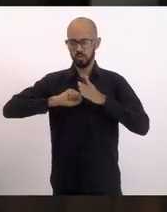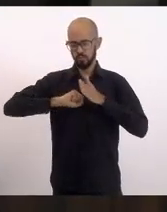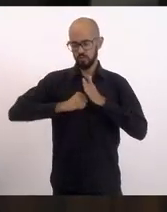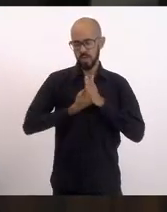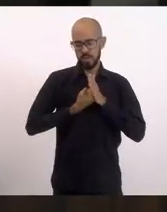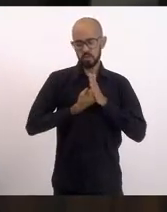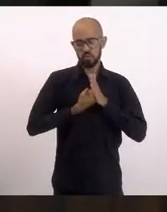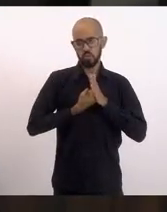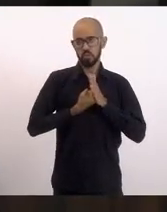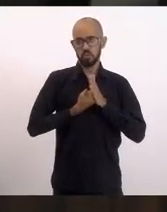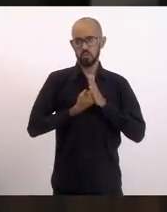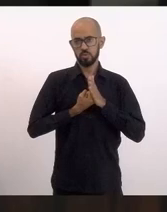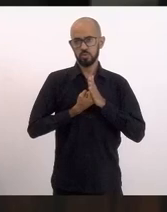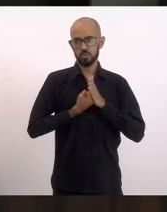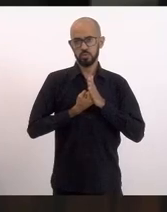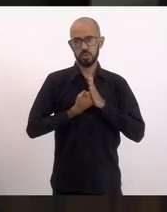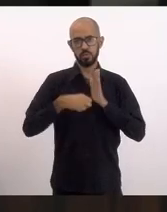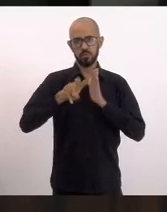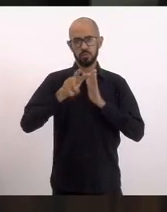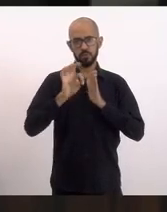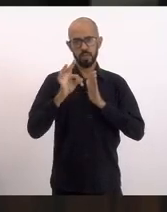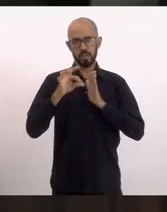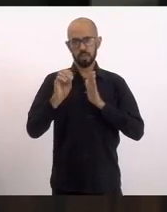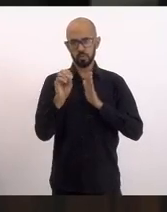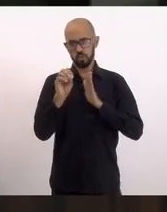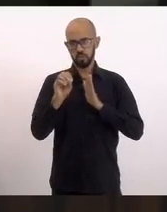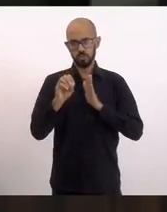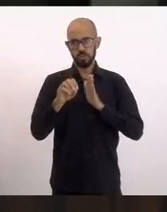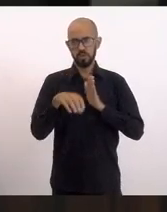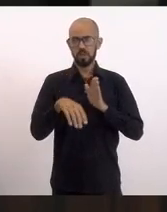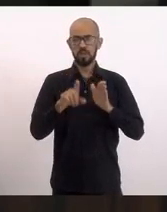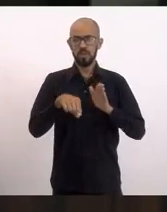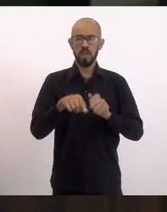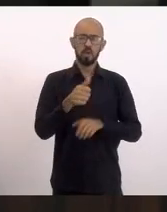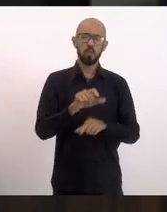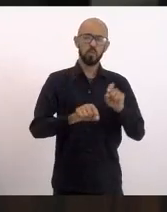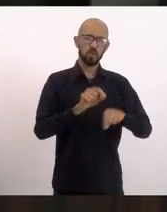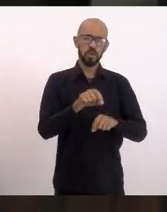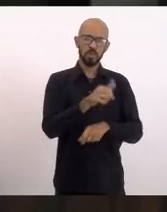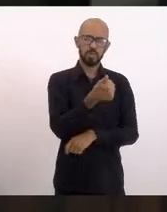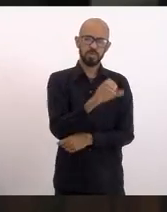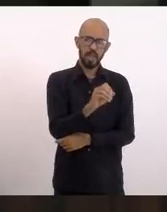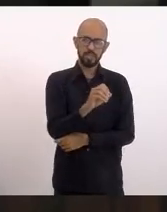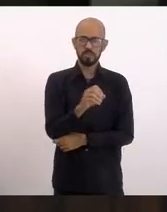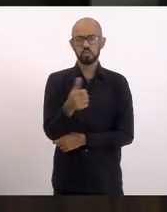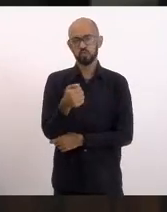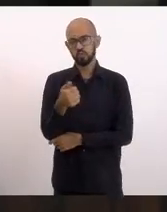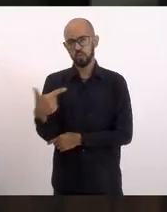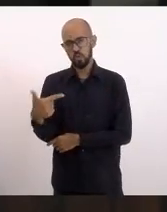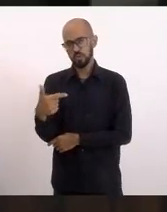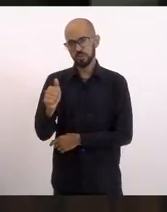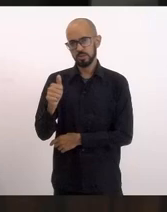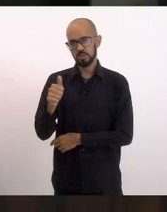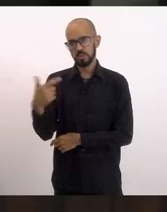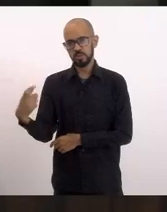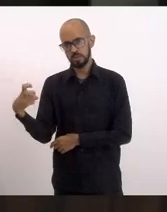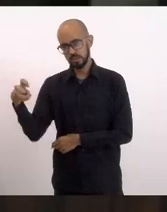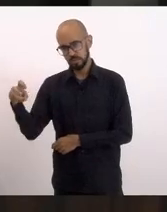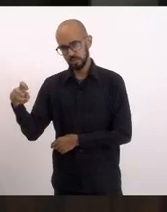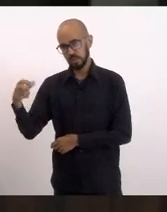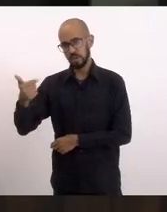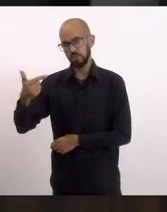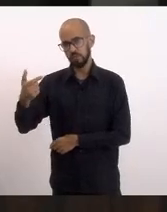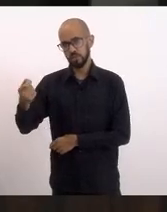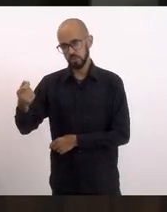aqueles vetos que são sempre 10, 12, 15, 20, a gente faz, sempre que tenha